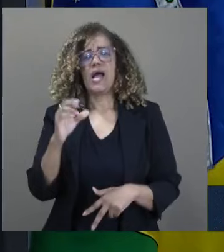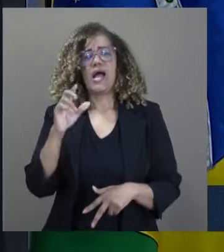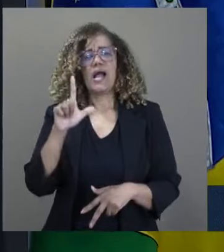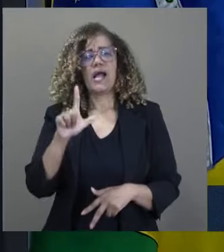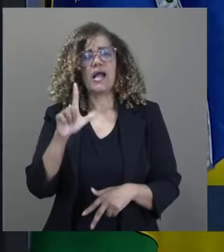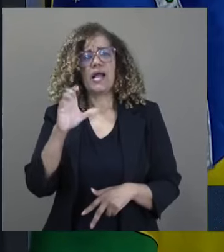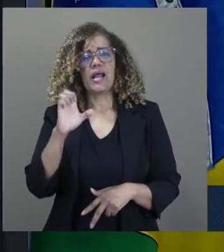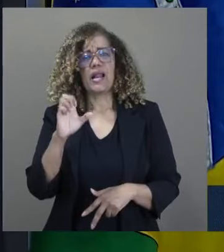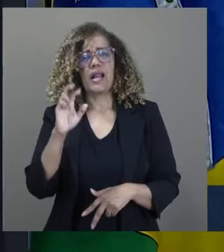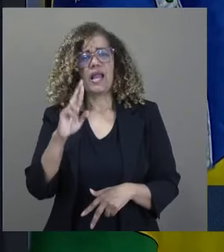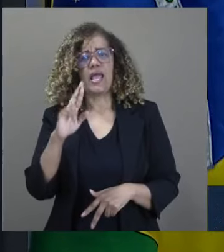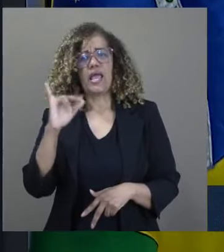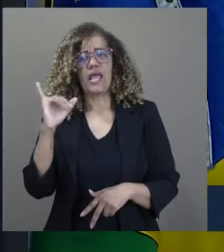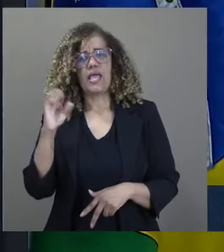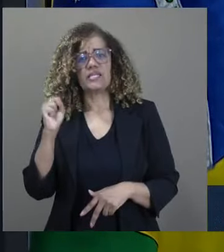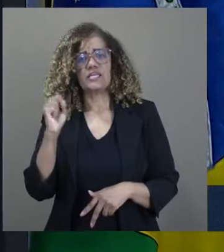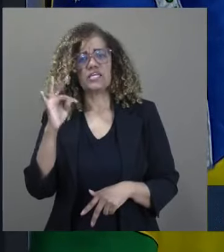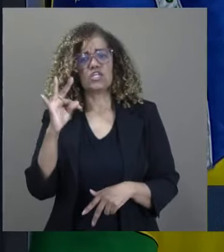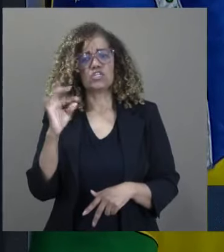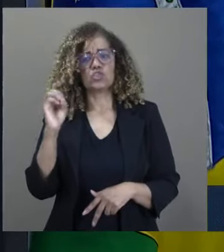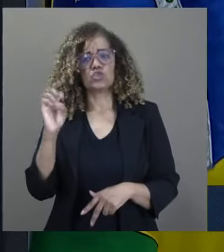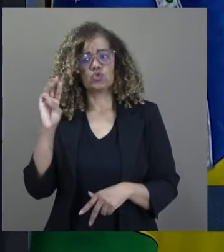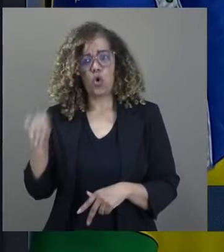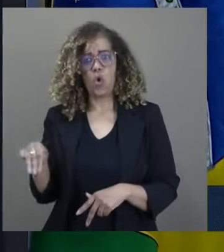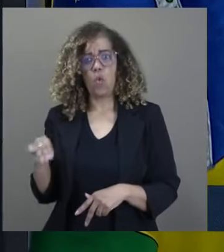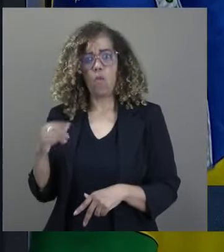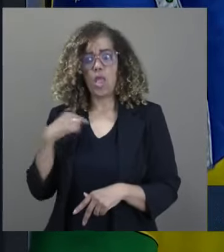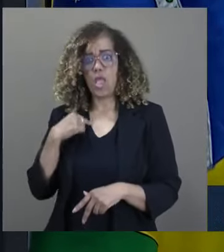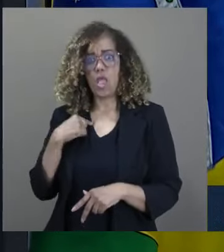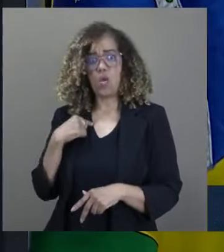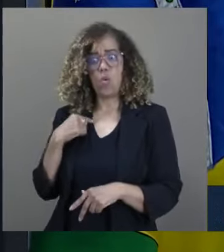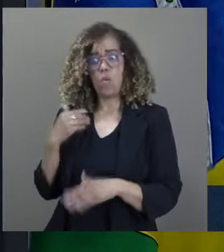Cunha, eu conversei com a família dele.